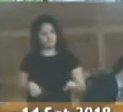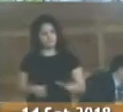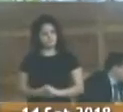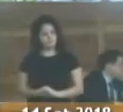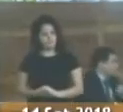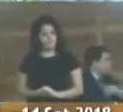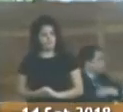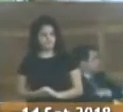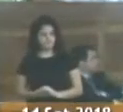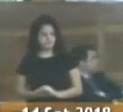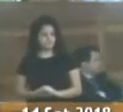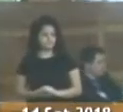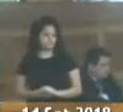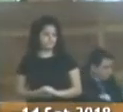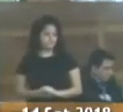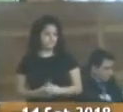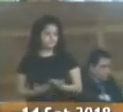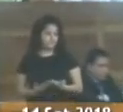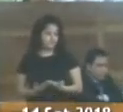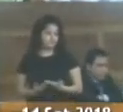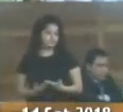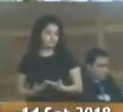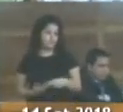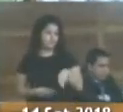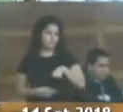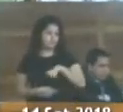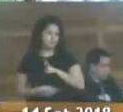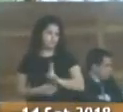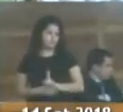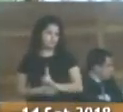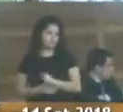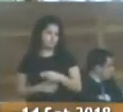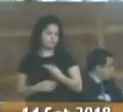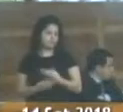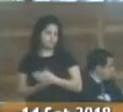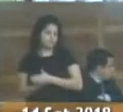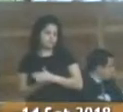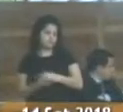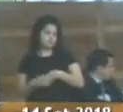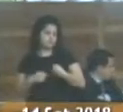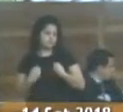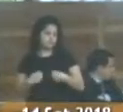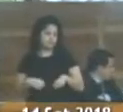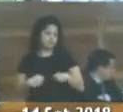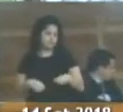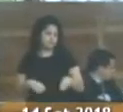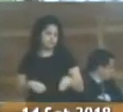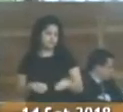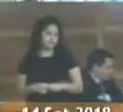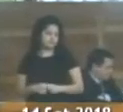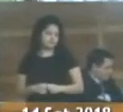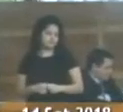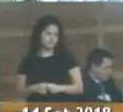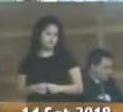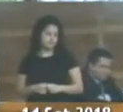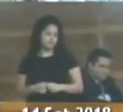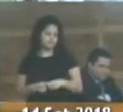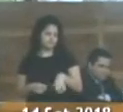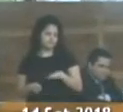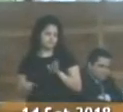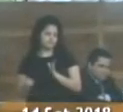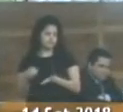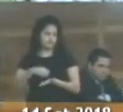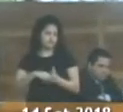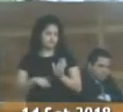questão, o que inviabiliza a utilização do que, a princípio, deveria estar assegurado por lei